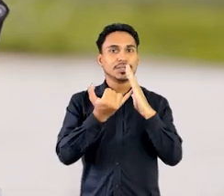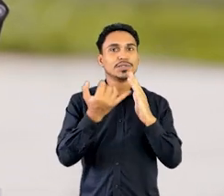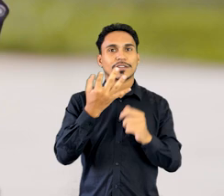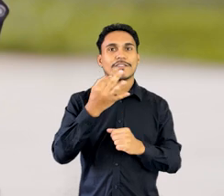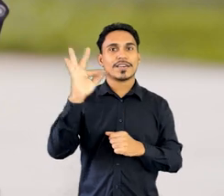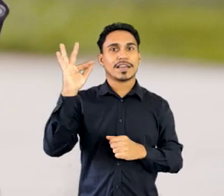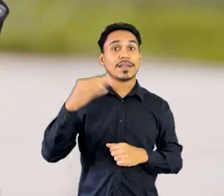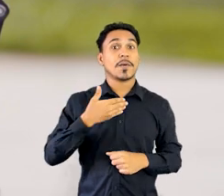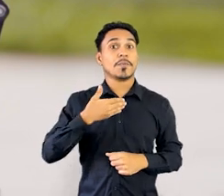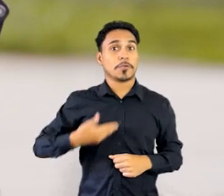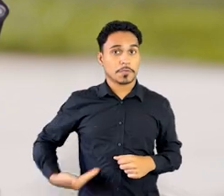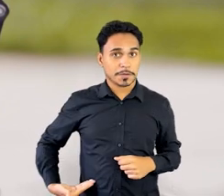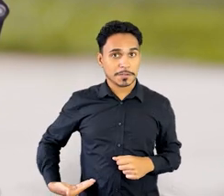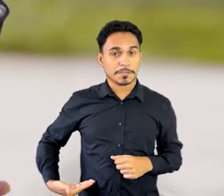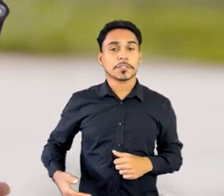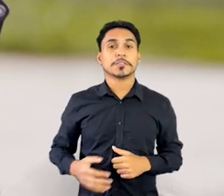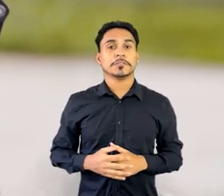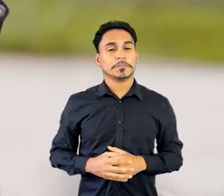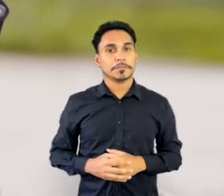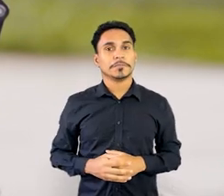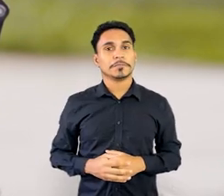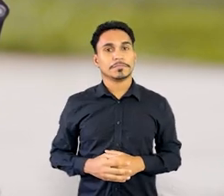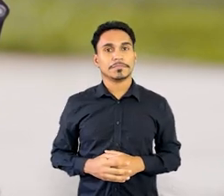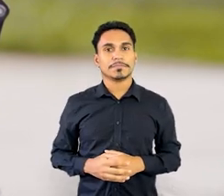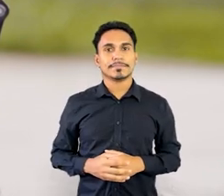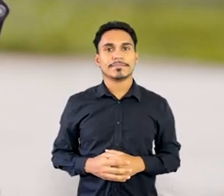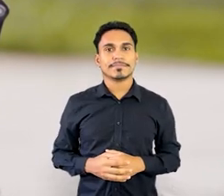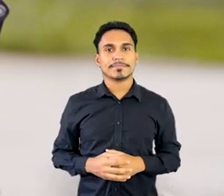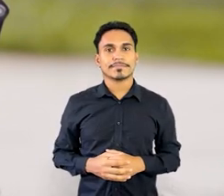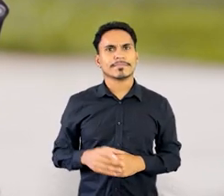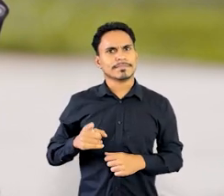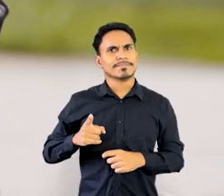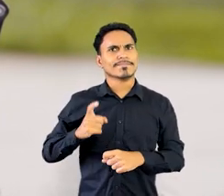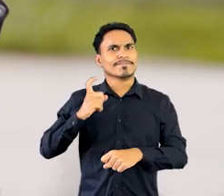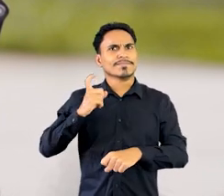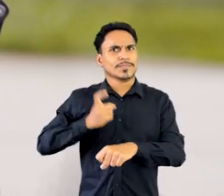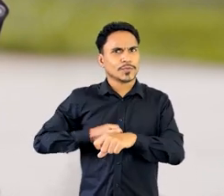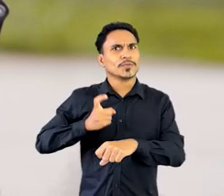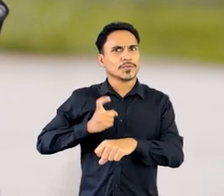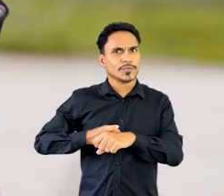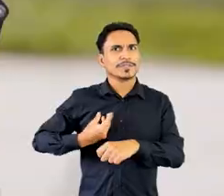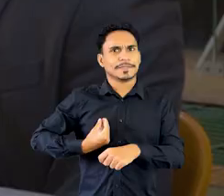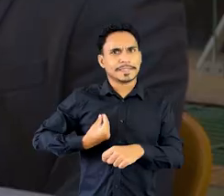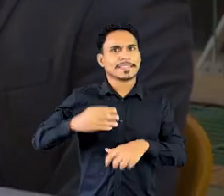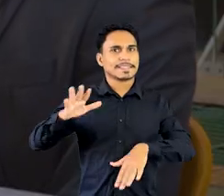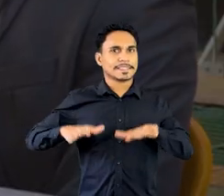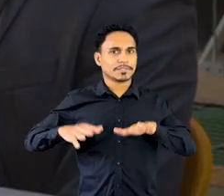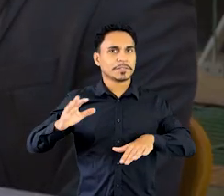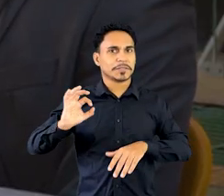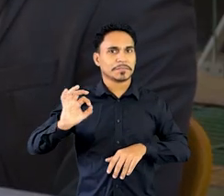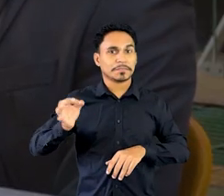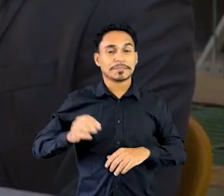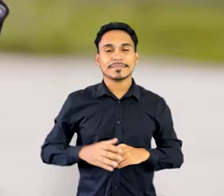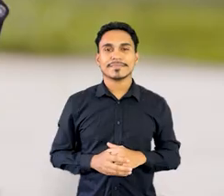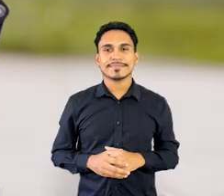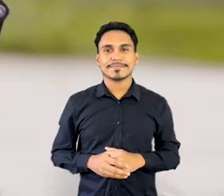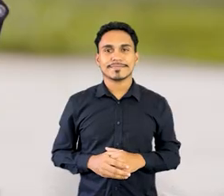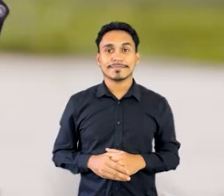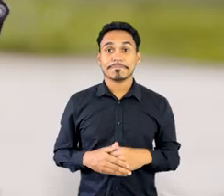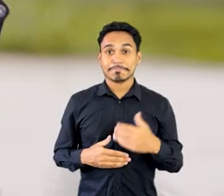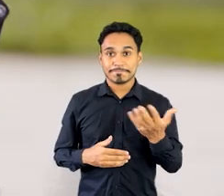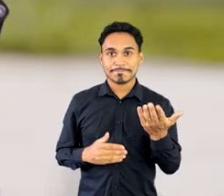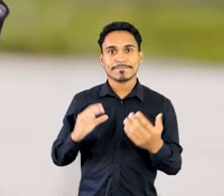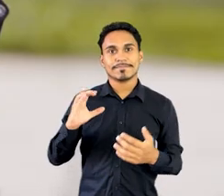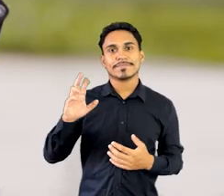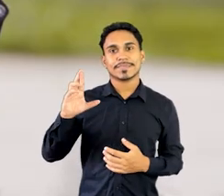de instituições federais públicas eh São podem ser bem duras né sim sim